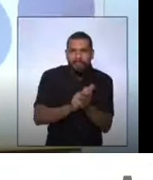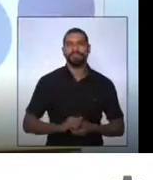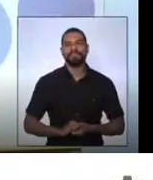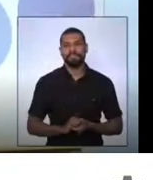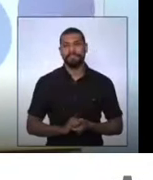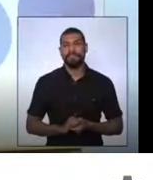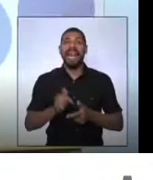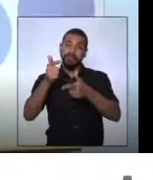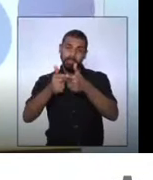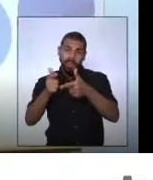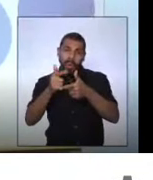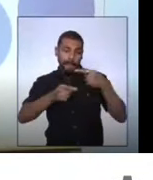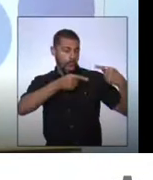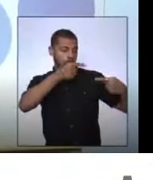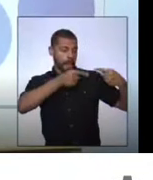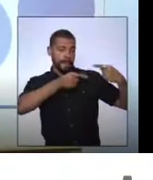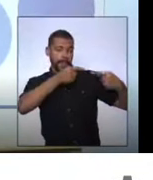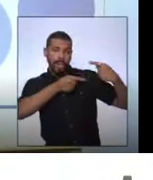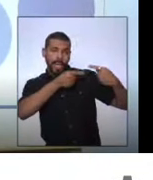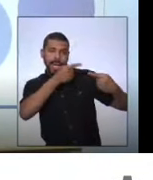política,